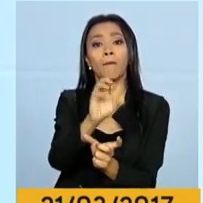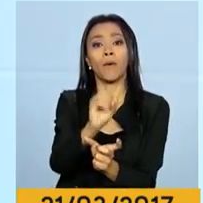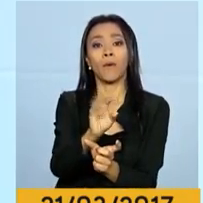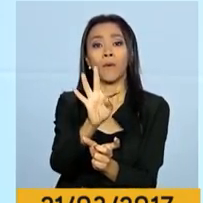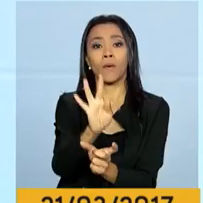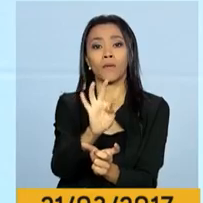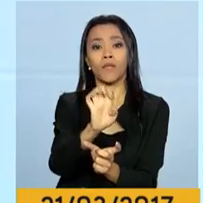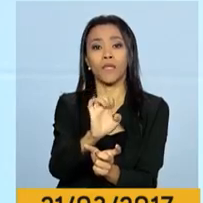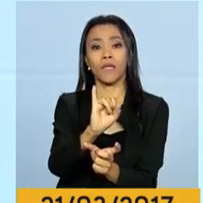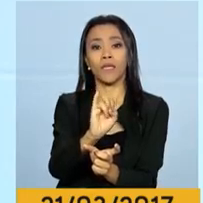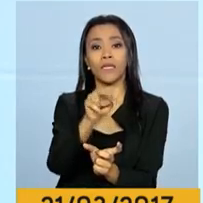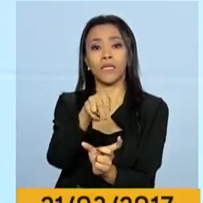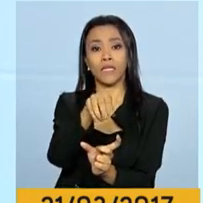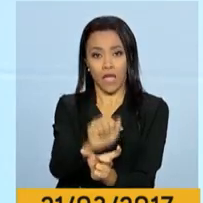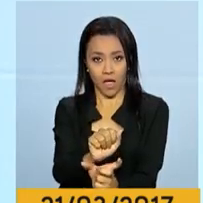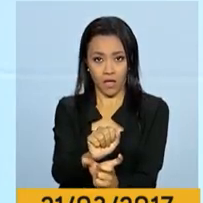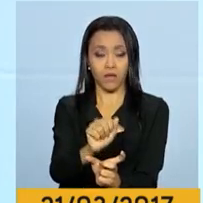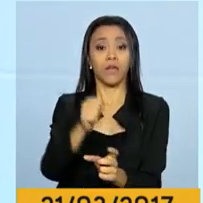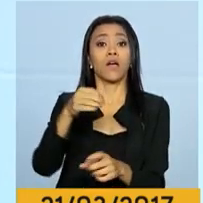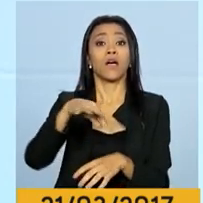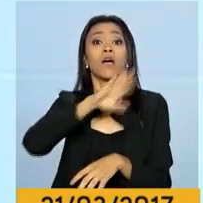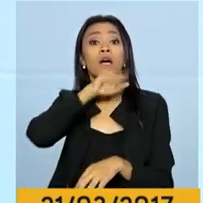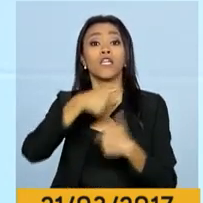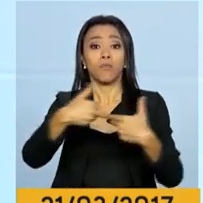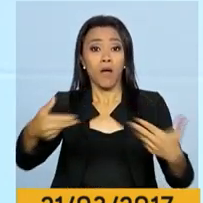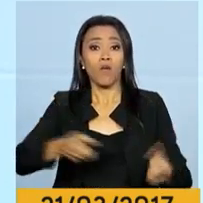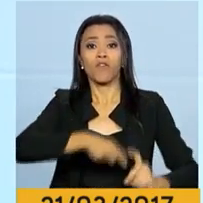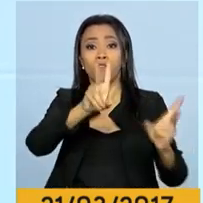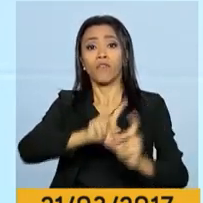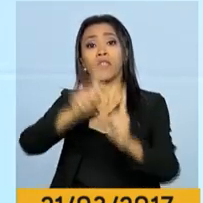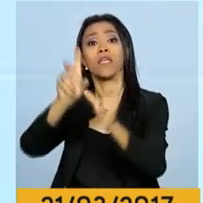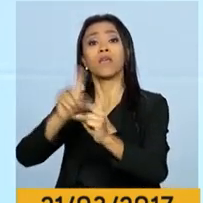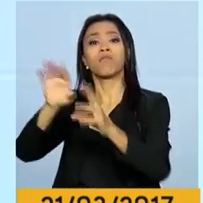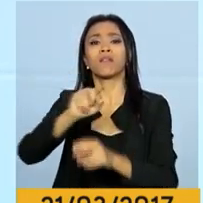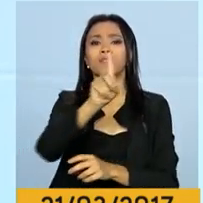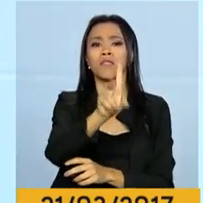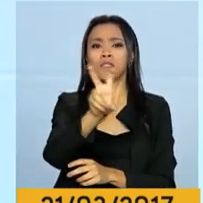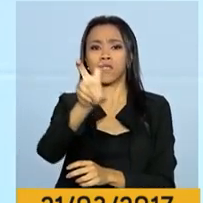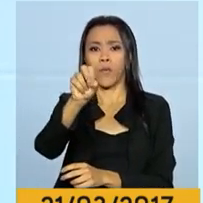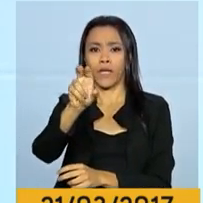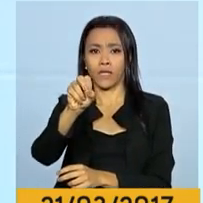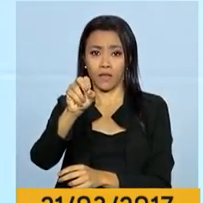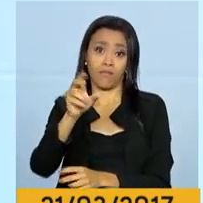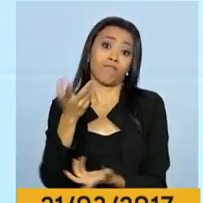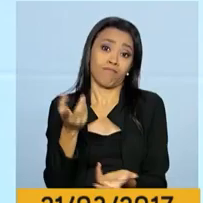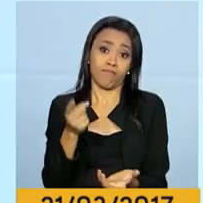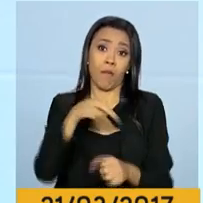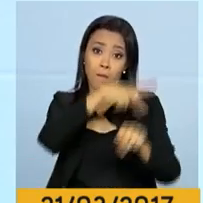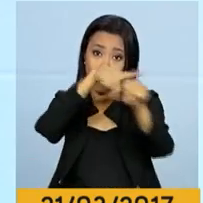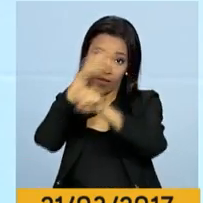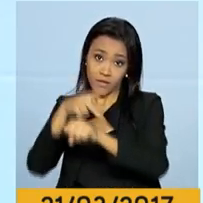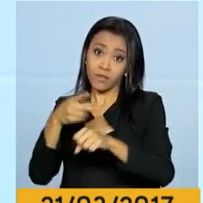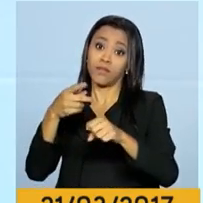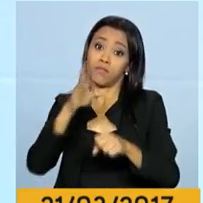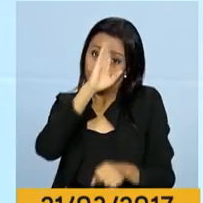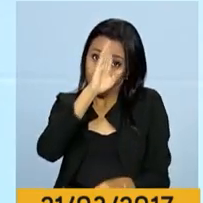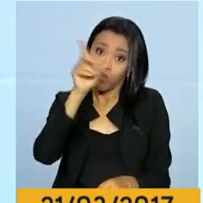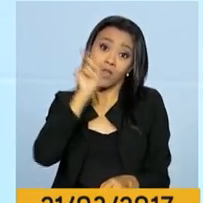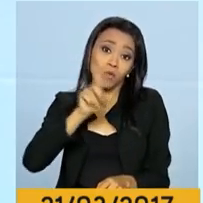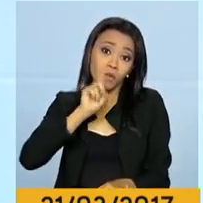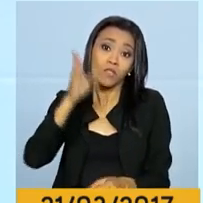nós exportamos para 150 países, entre os quais os Estados Unidos. Nos Estados Unidos temos